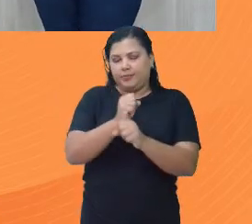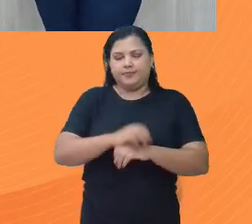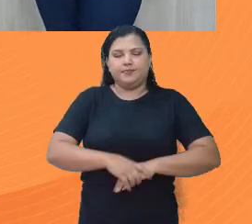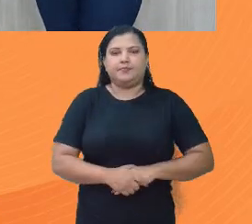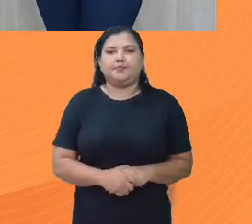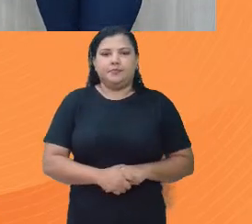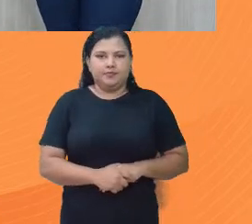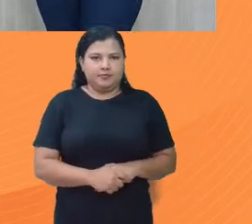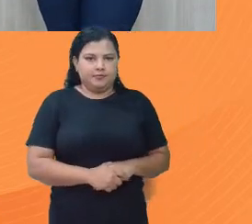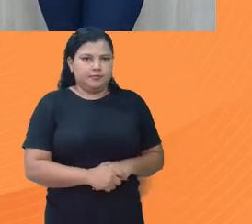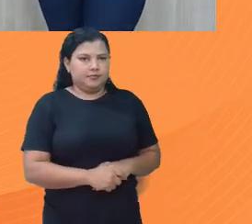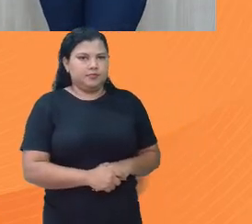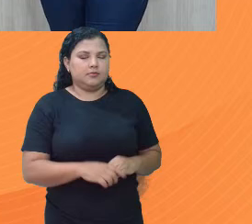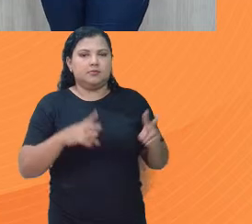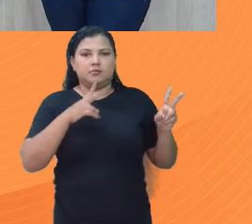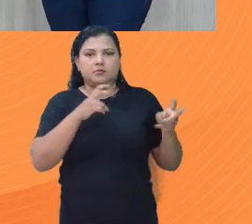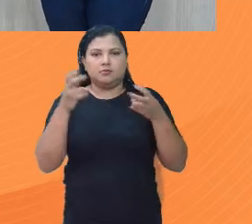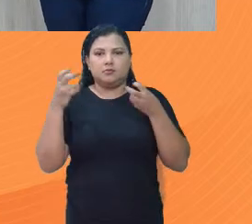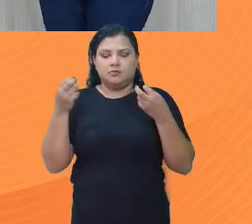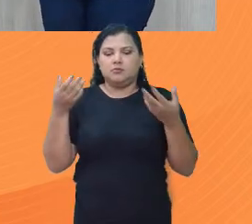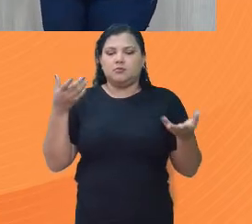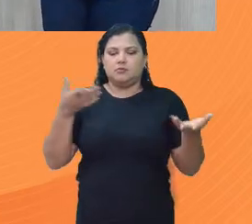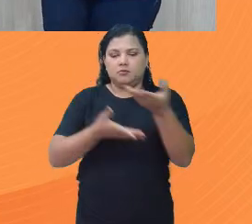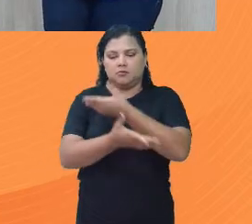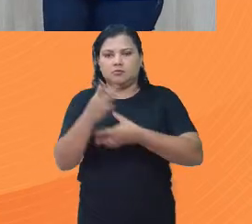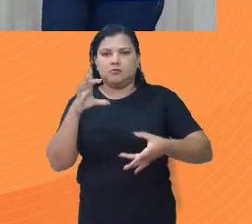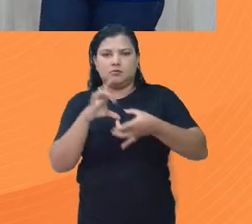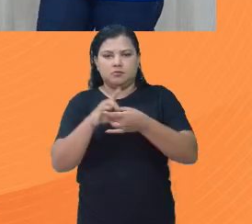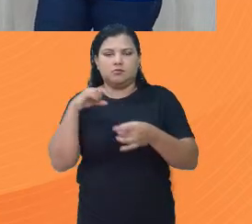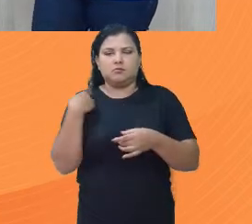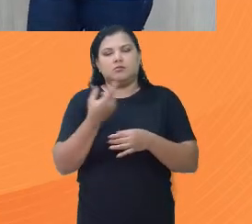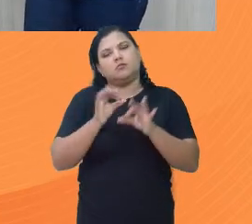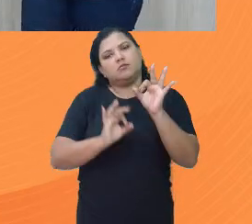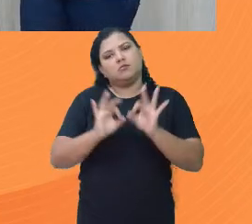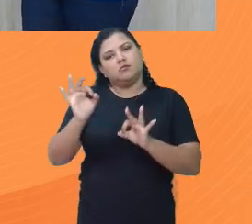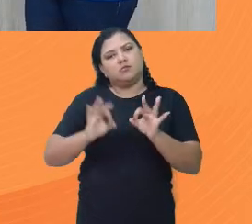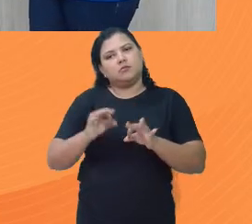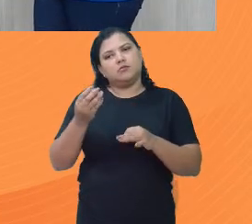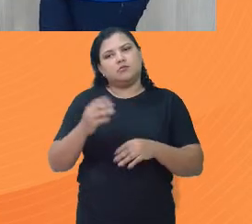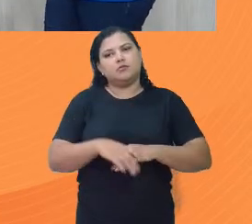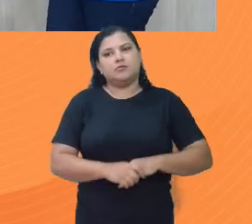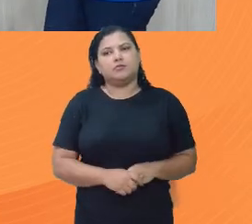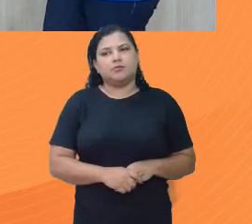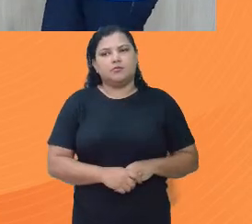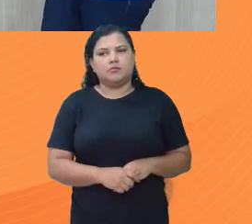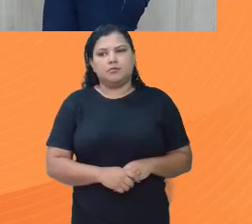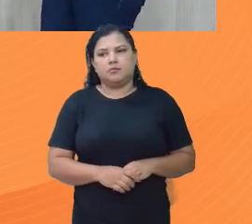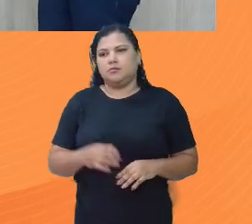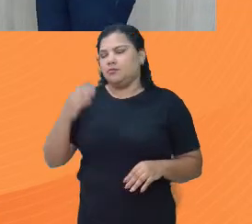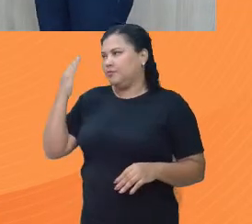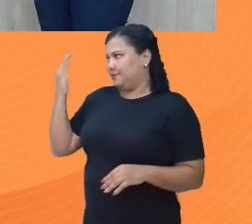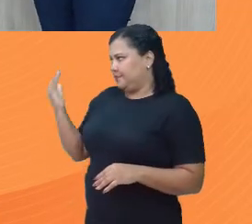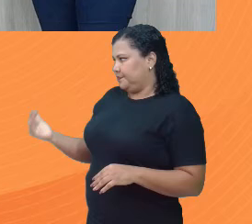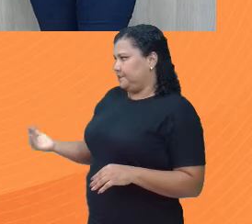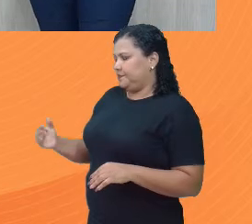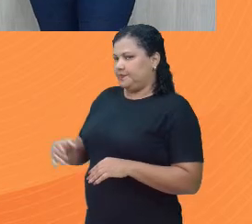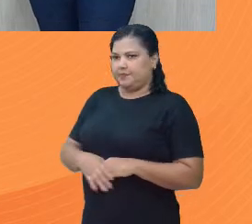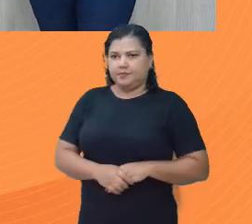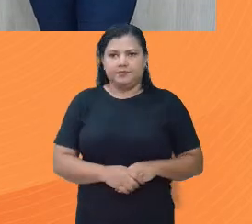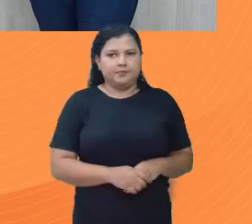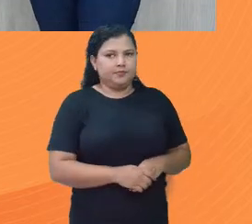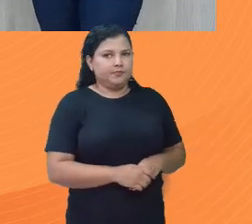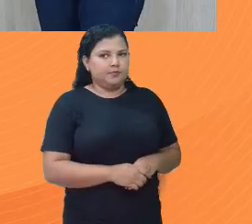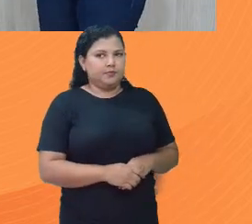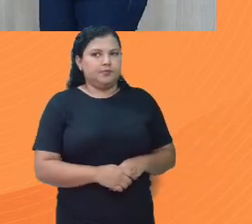esses cálculos, e aí perceba a relação que a gente pode construir entre esses valores, tá certo? Olha aqui. Eu trouxe